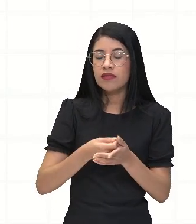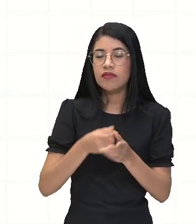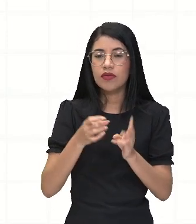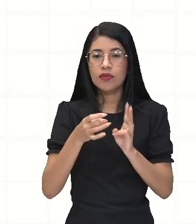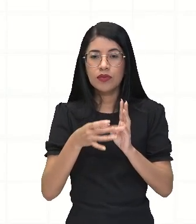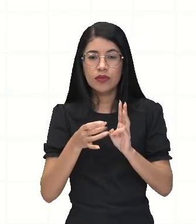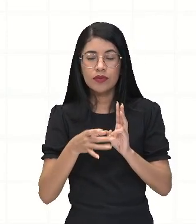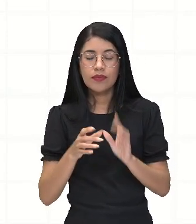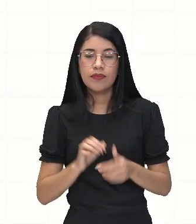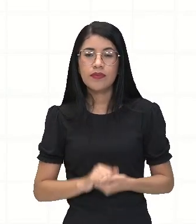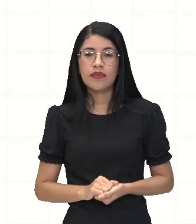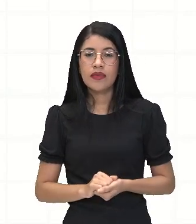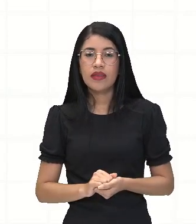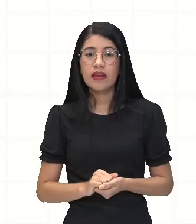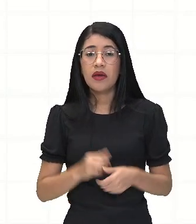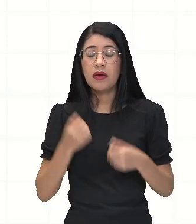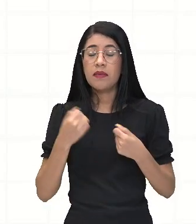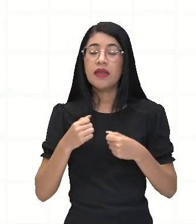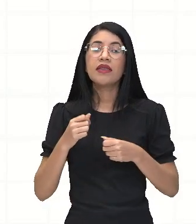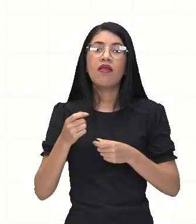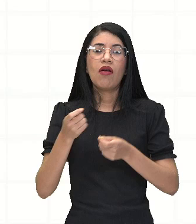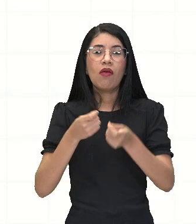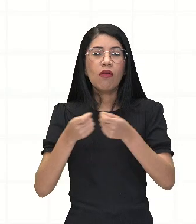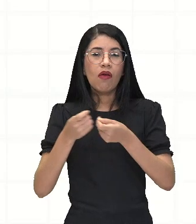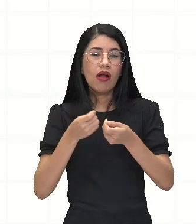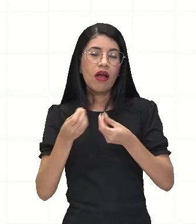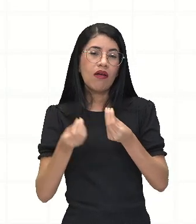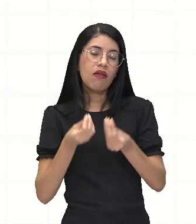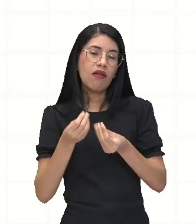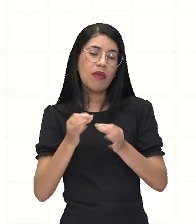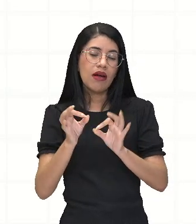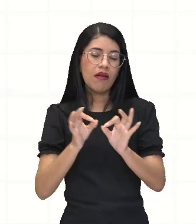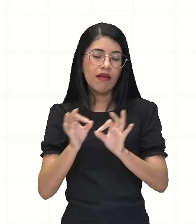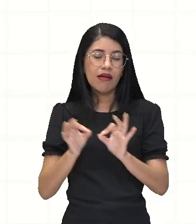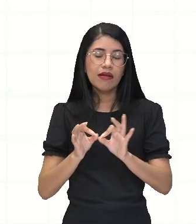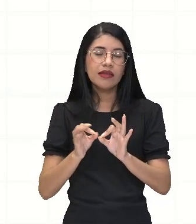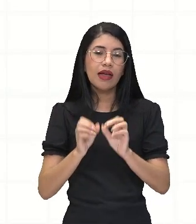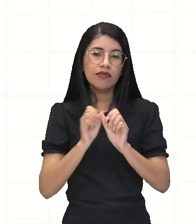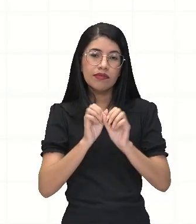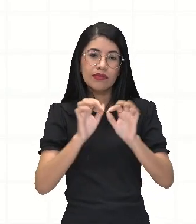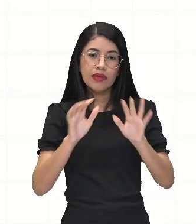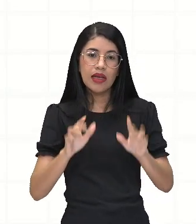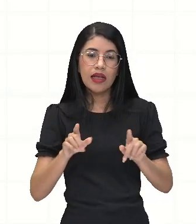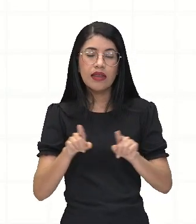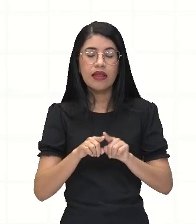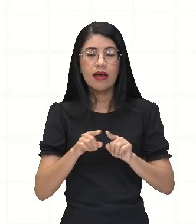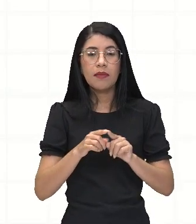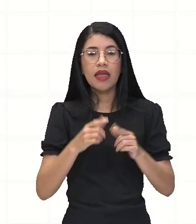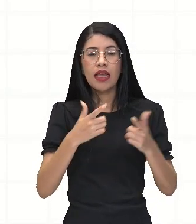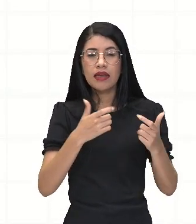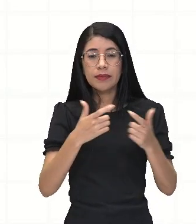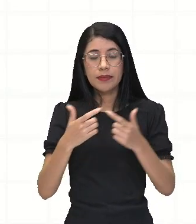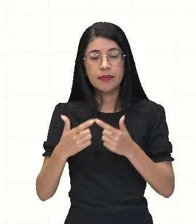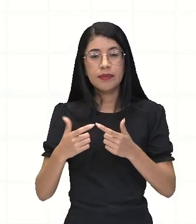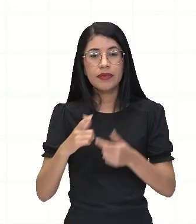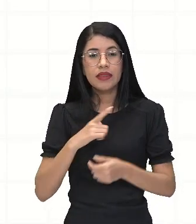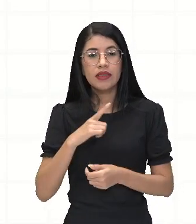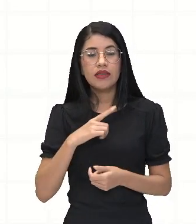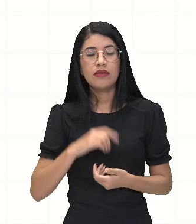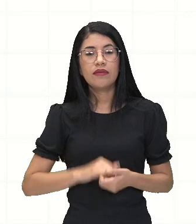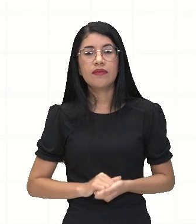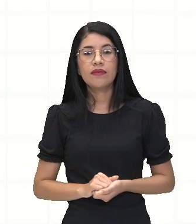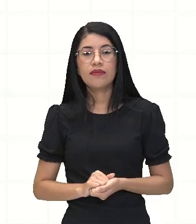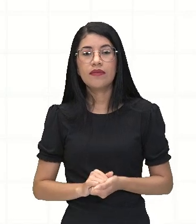Então, o capitão de aldeia ele deveria administrar essa distribuição e os conflitos também que ocorriam advindos dela. Deveria